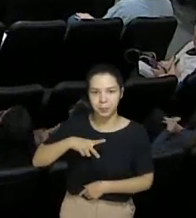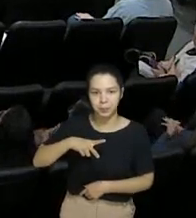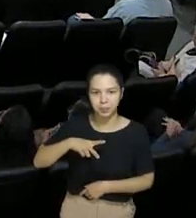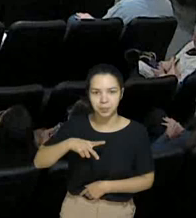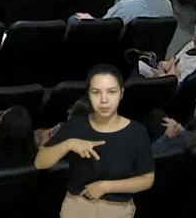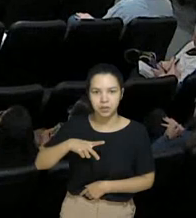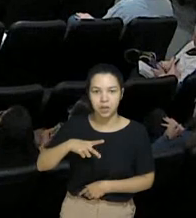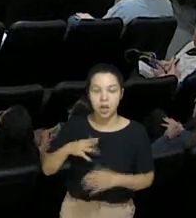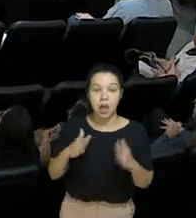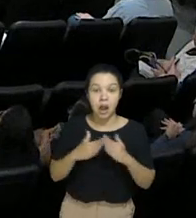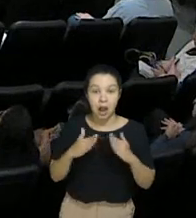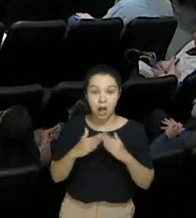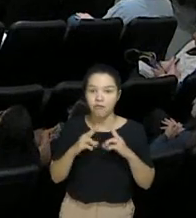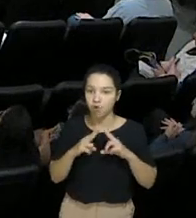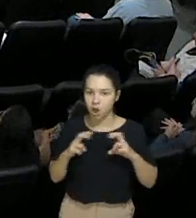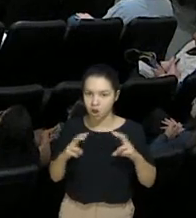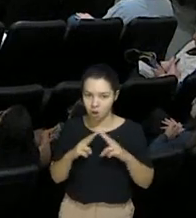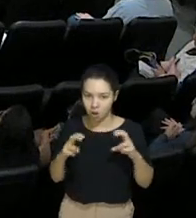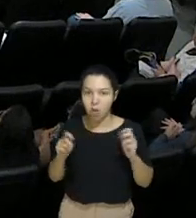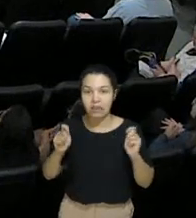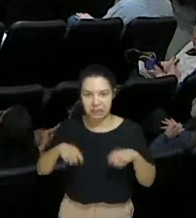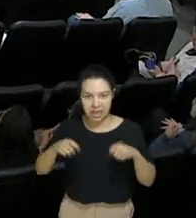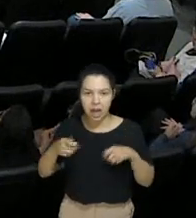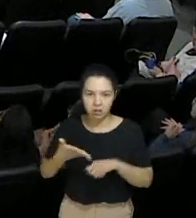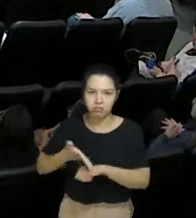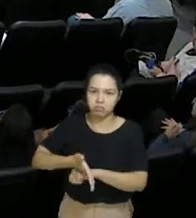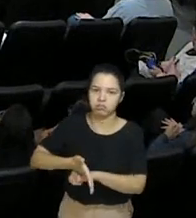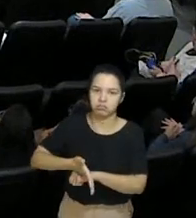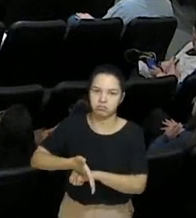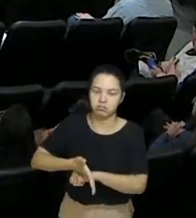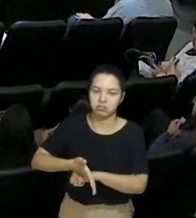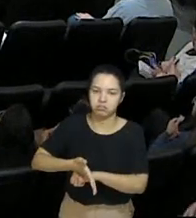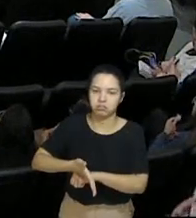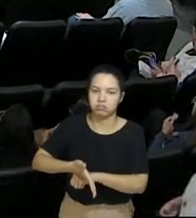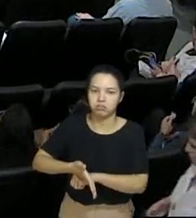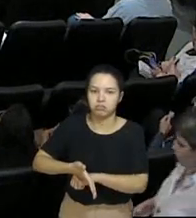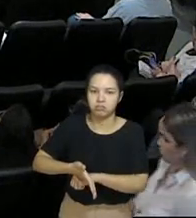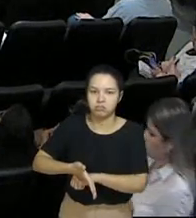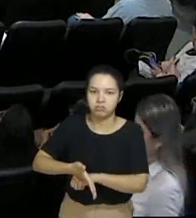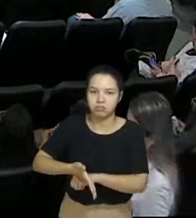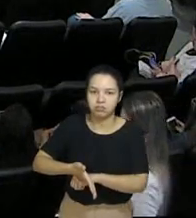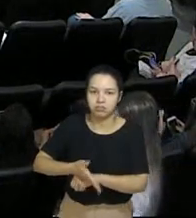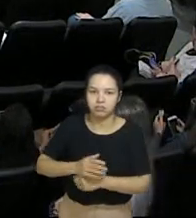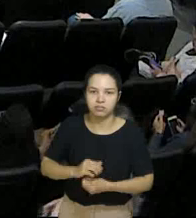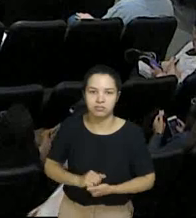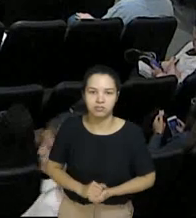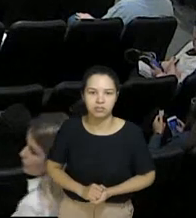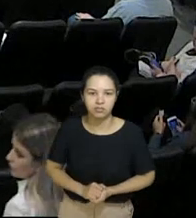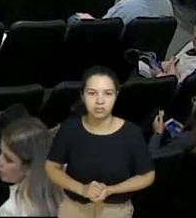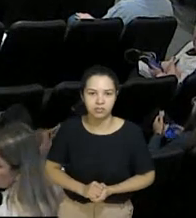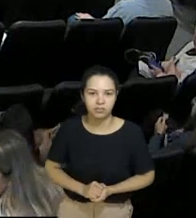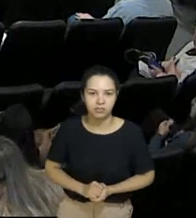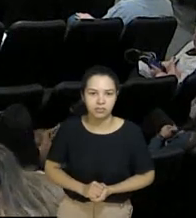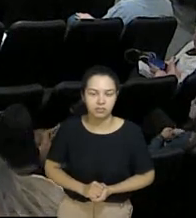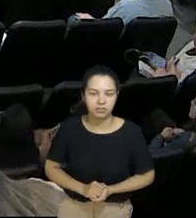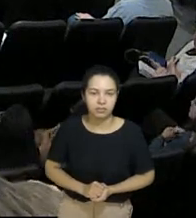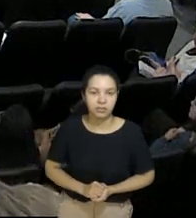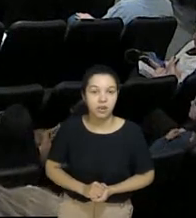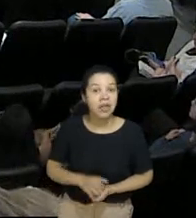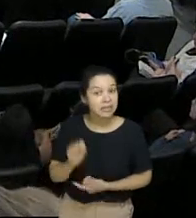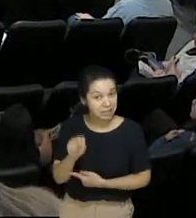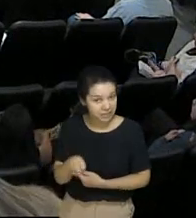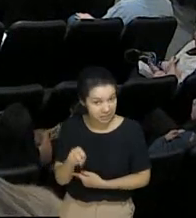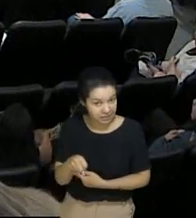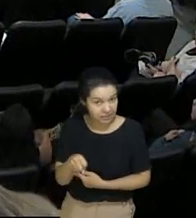Morando em Florianópolis, podem acessar o CEDRA. Certo? Oi? Sim, é um serviço